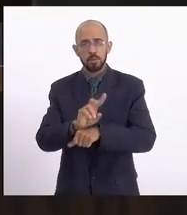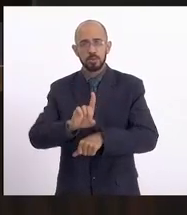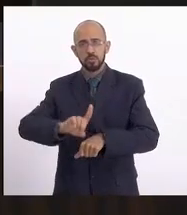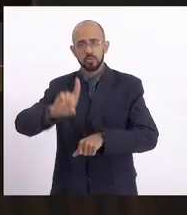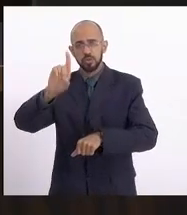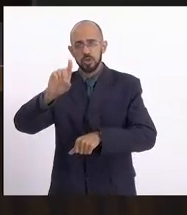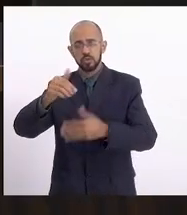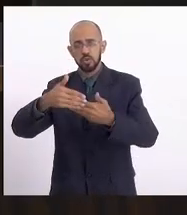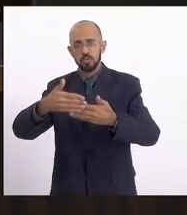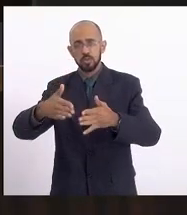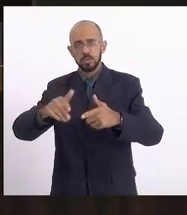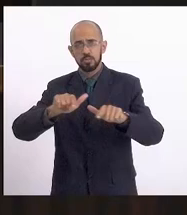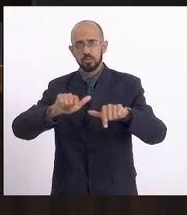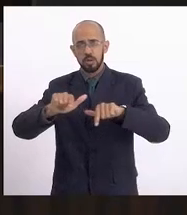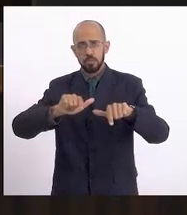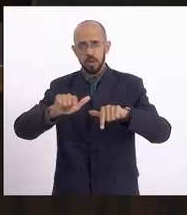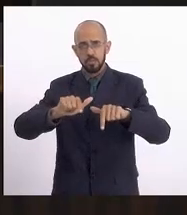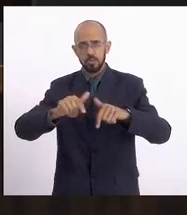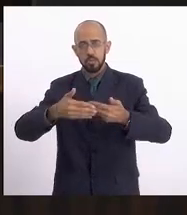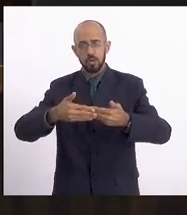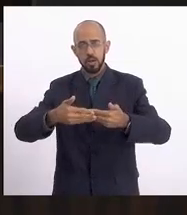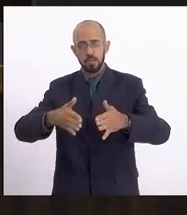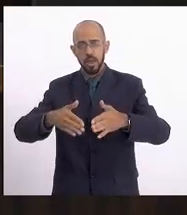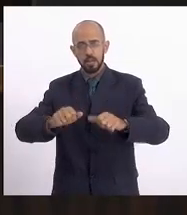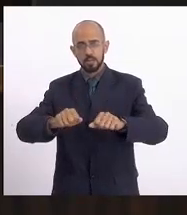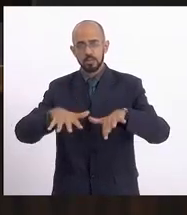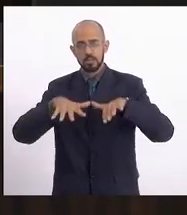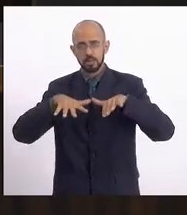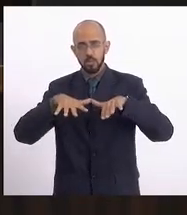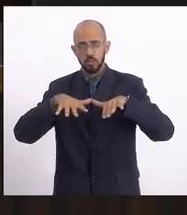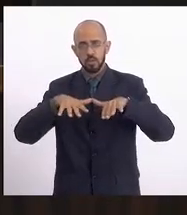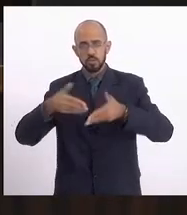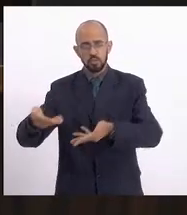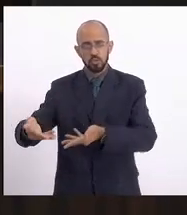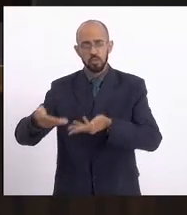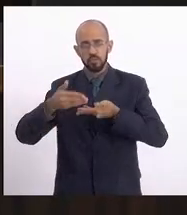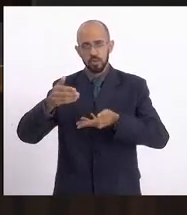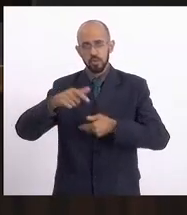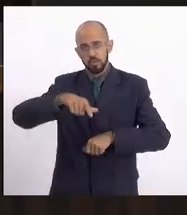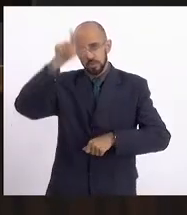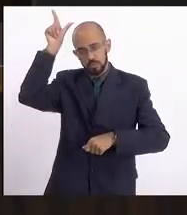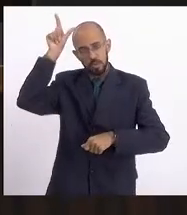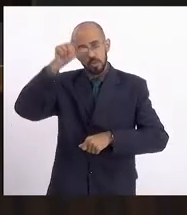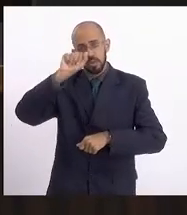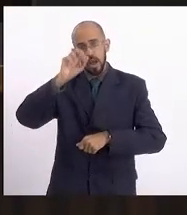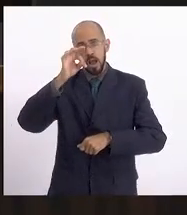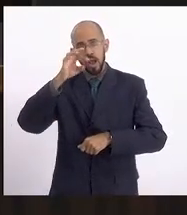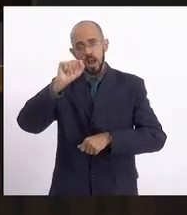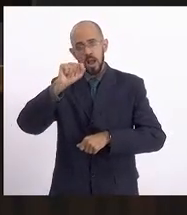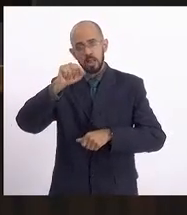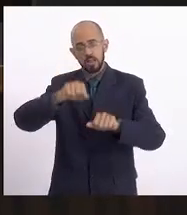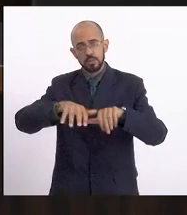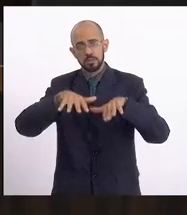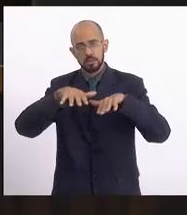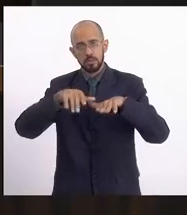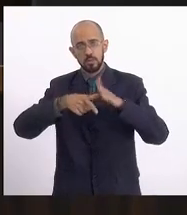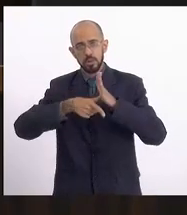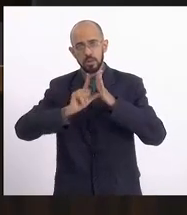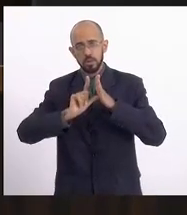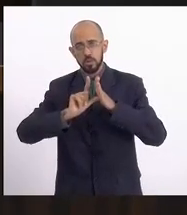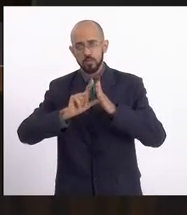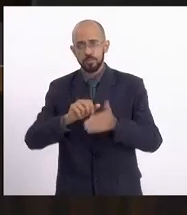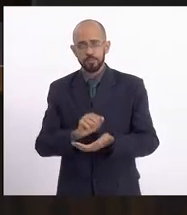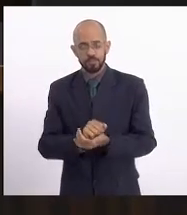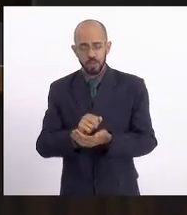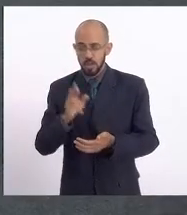trabalhos. Está aberta a sessão. A presidência convida o nobre deputado Luiz Paulo para fazer a leitura da ata anterior, da sessão anterior.